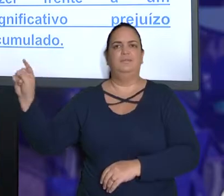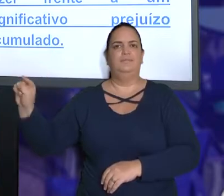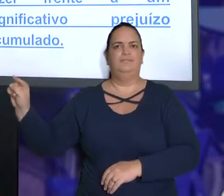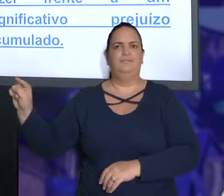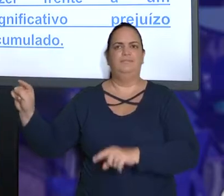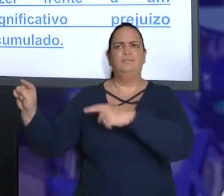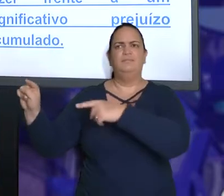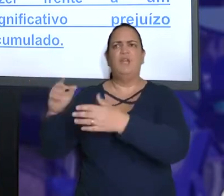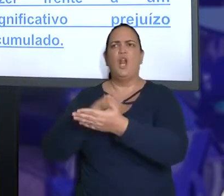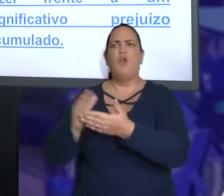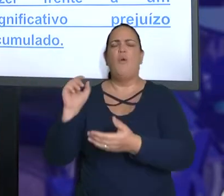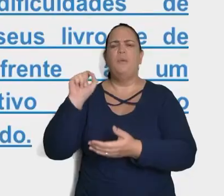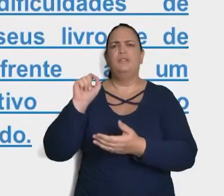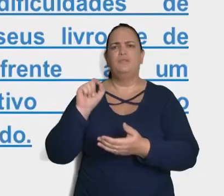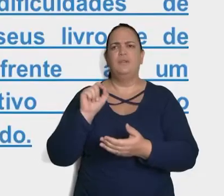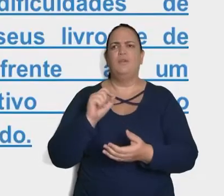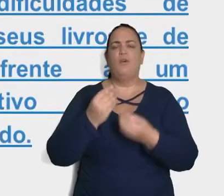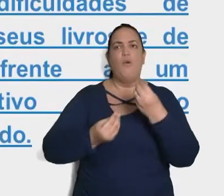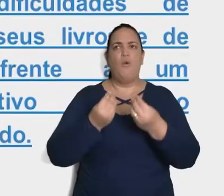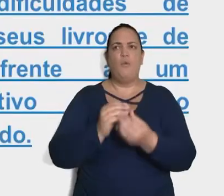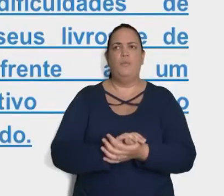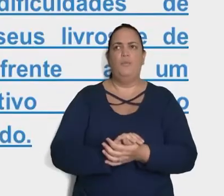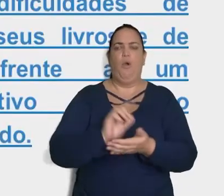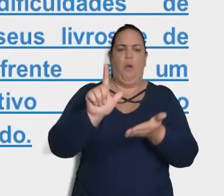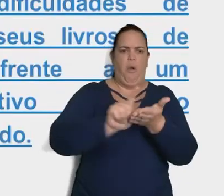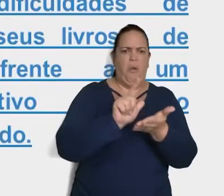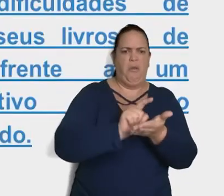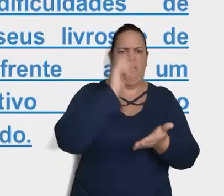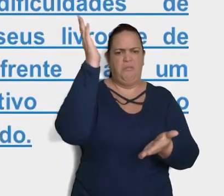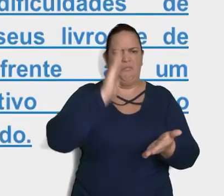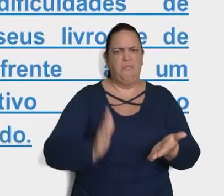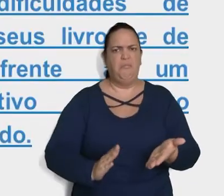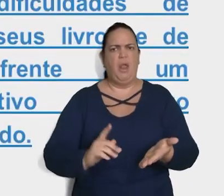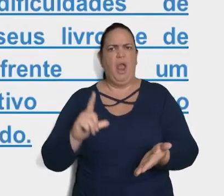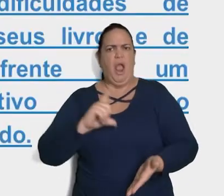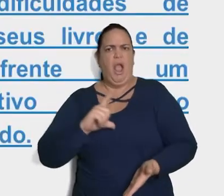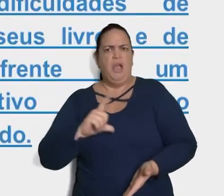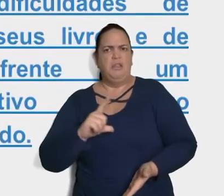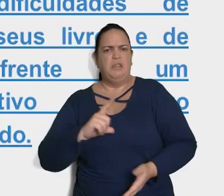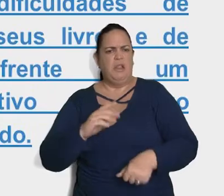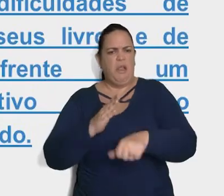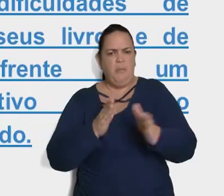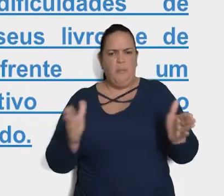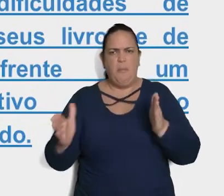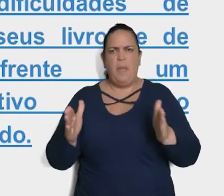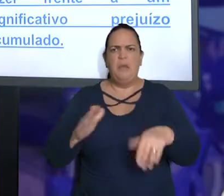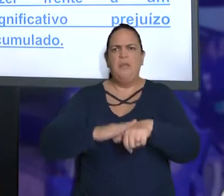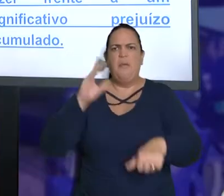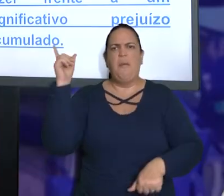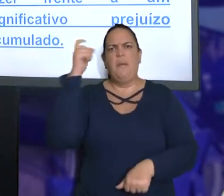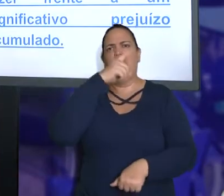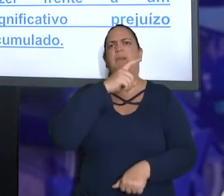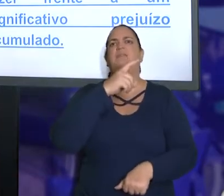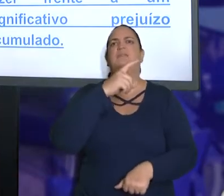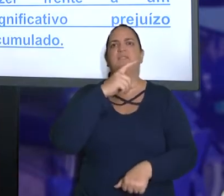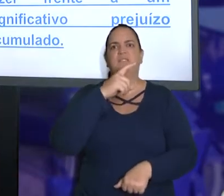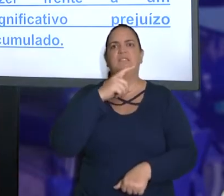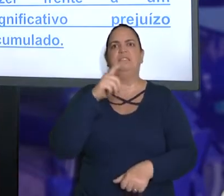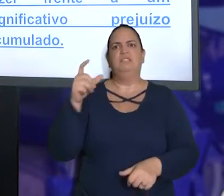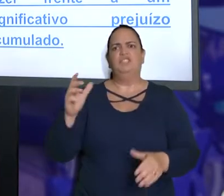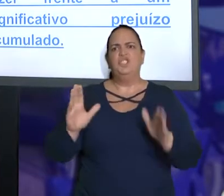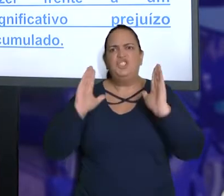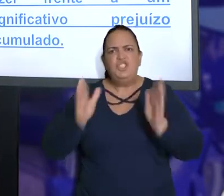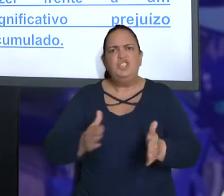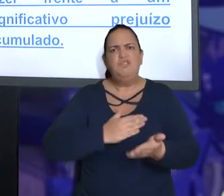dele, ele traz uma declaração. O livro no Brasil vive seus dias mais difíceis. Então perceba que ele já diz logo na primeira linha que o